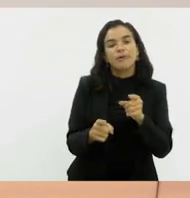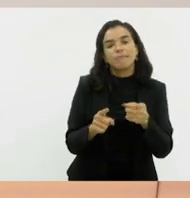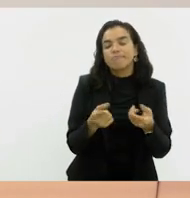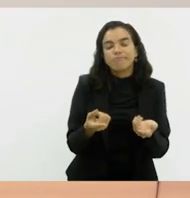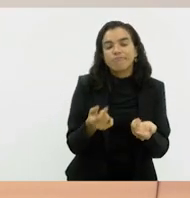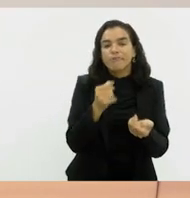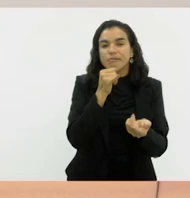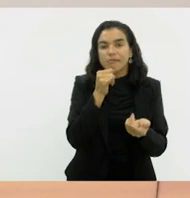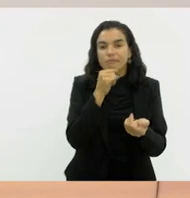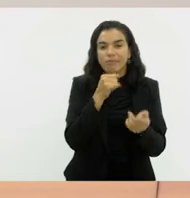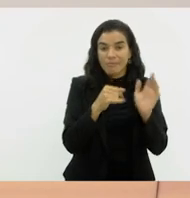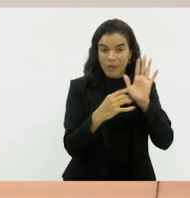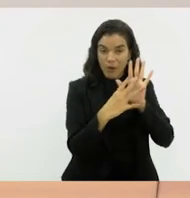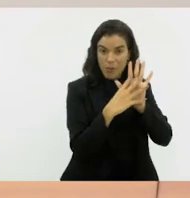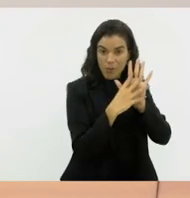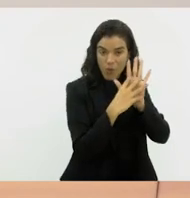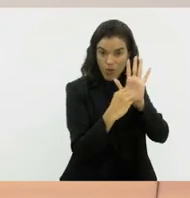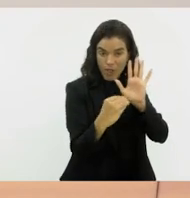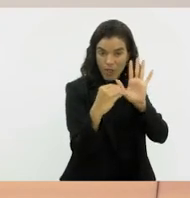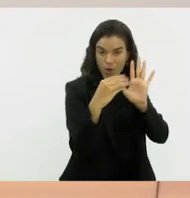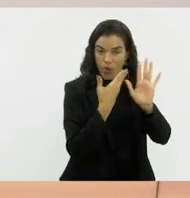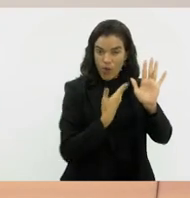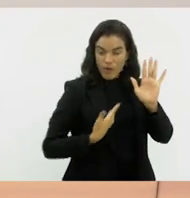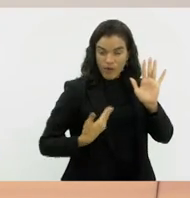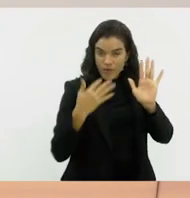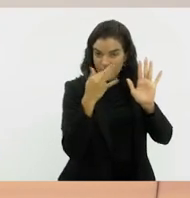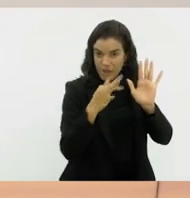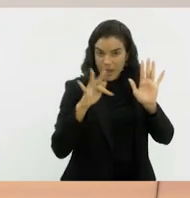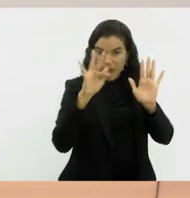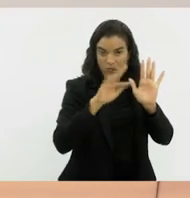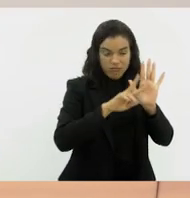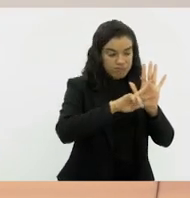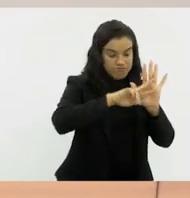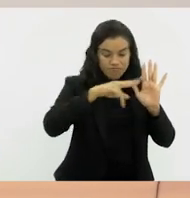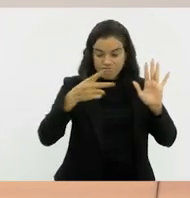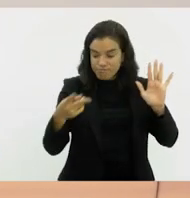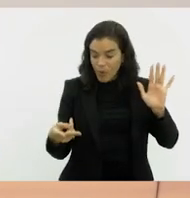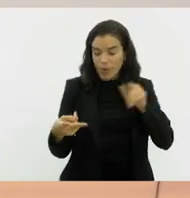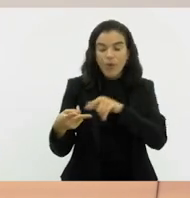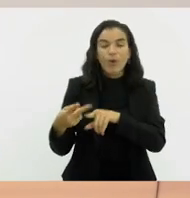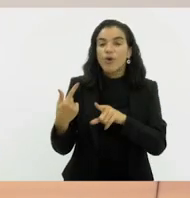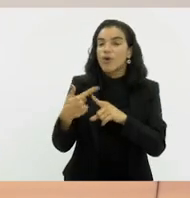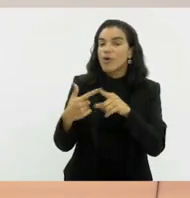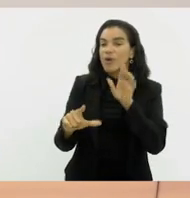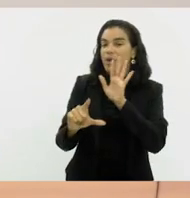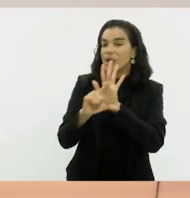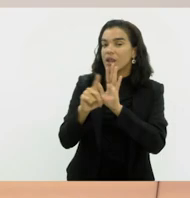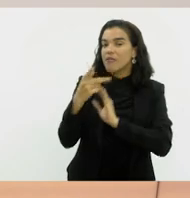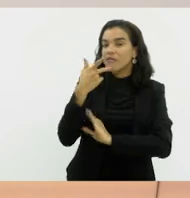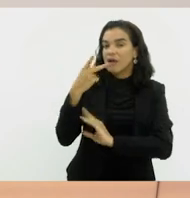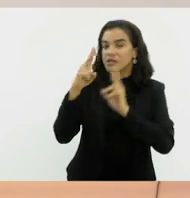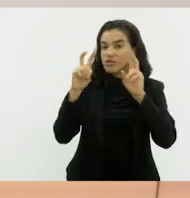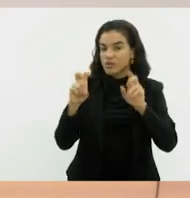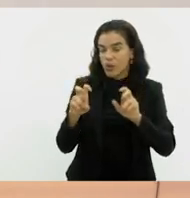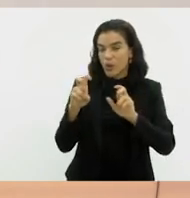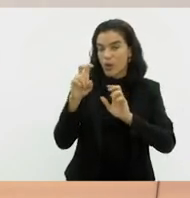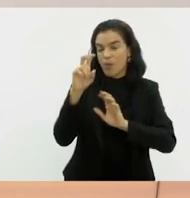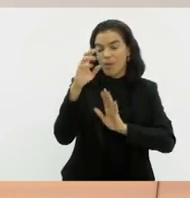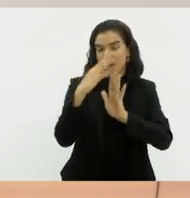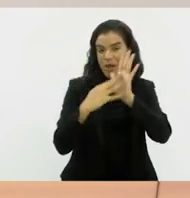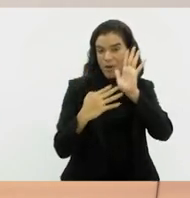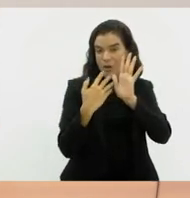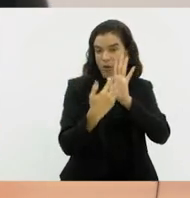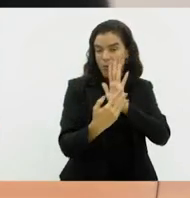desdobramento dessa modelagem do governo federal, mesmo porque a lei que trata do plano estadual no